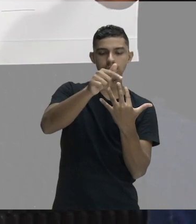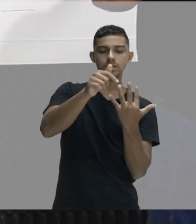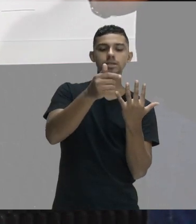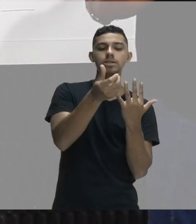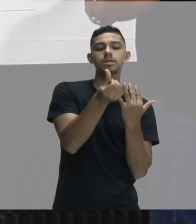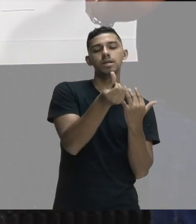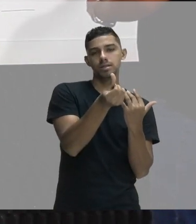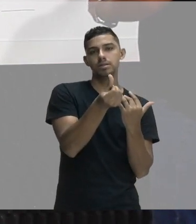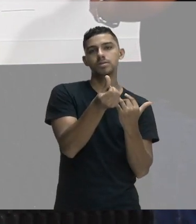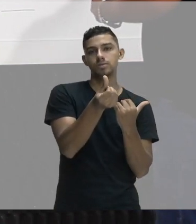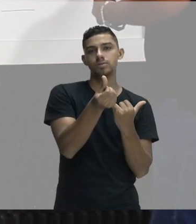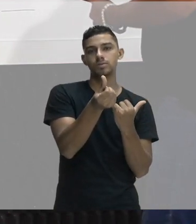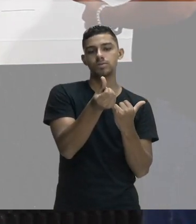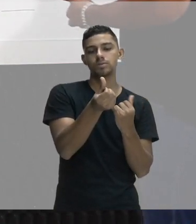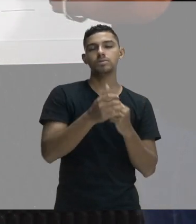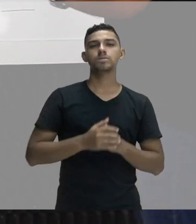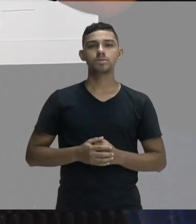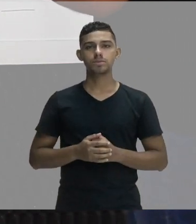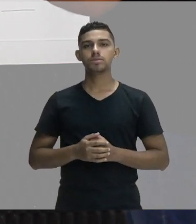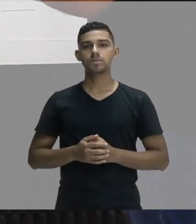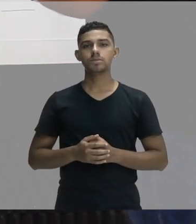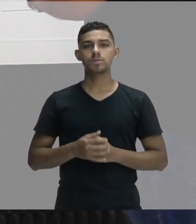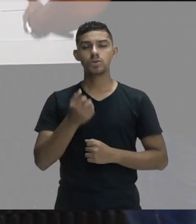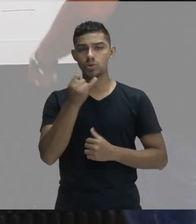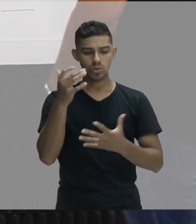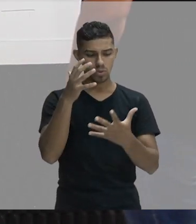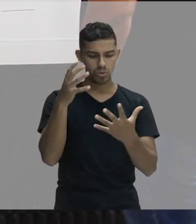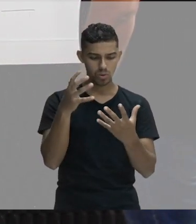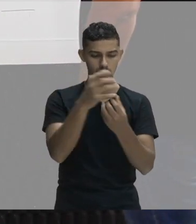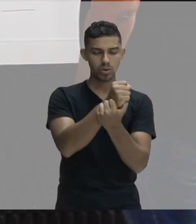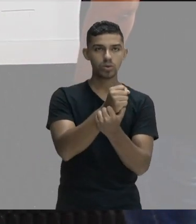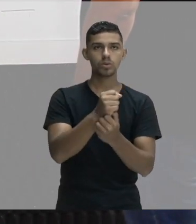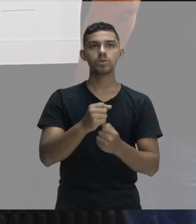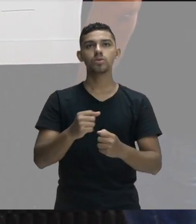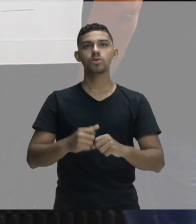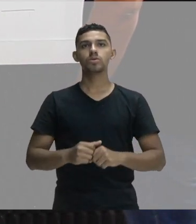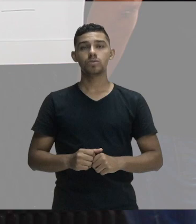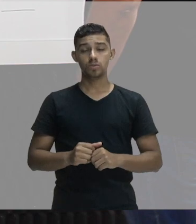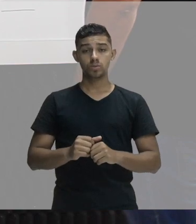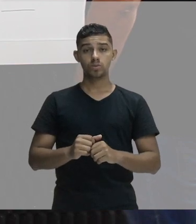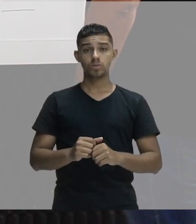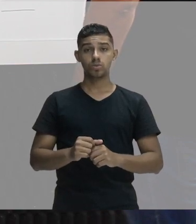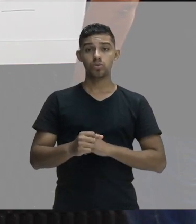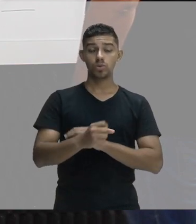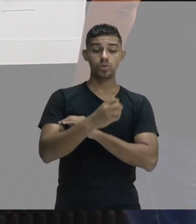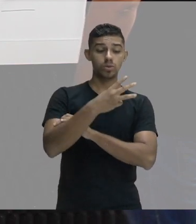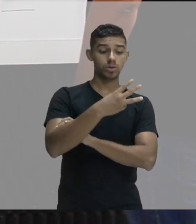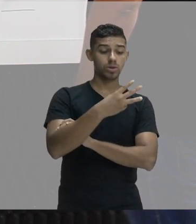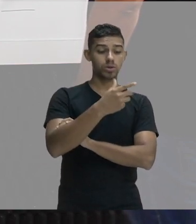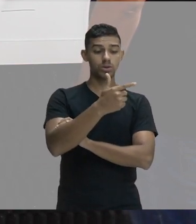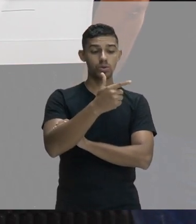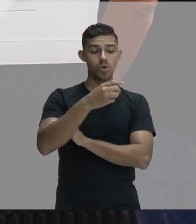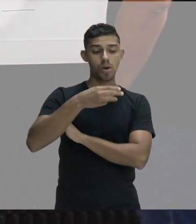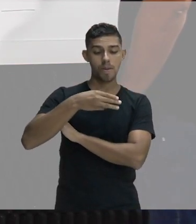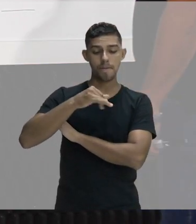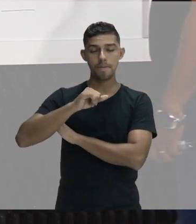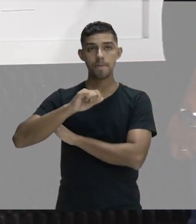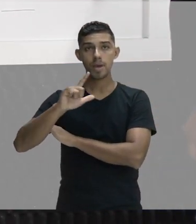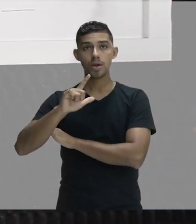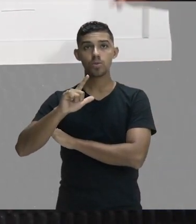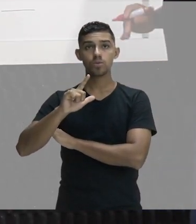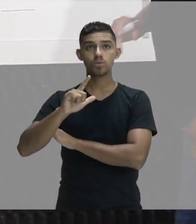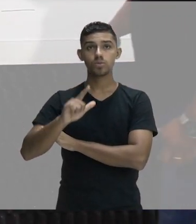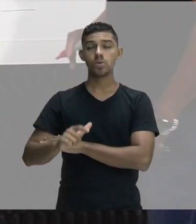ser 6. Essa conta aqui, você tem 32.400 na cena. Já diminui